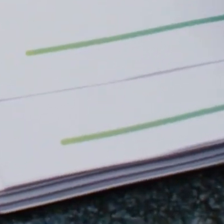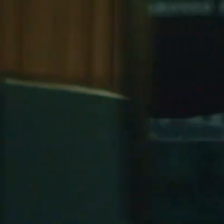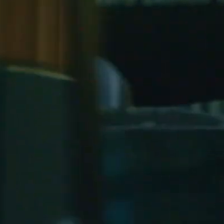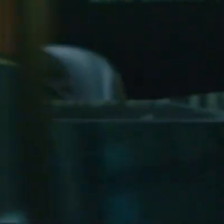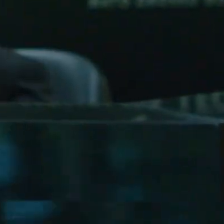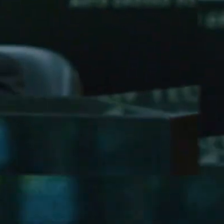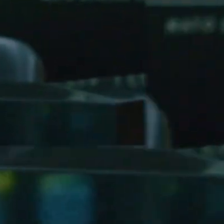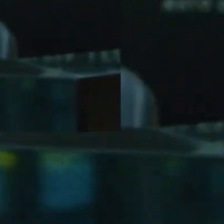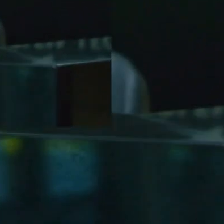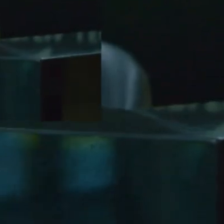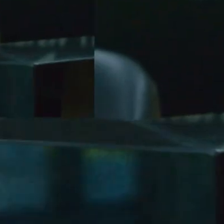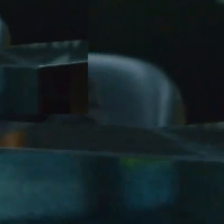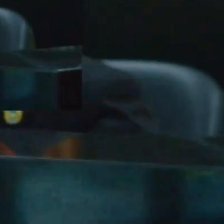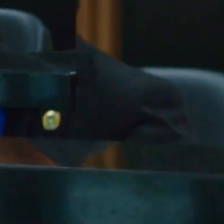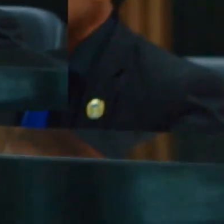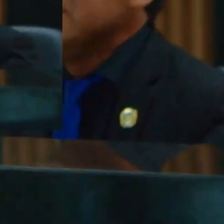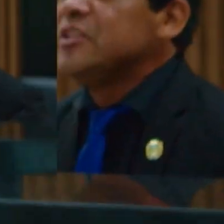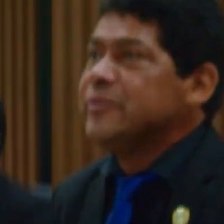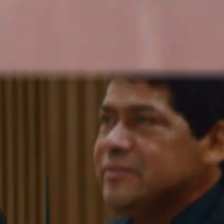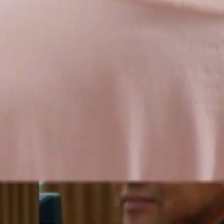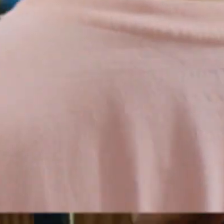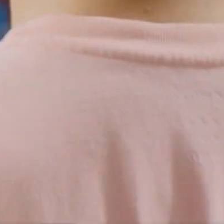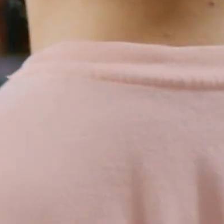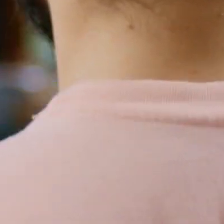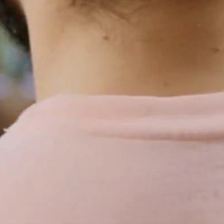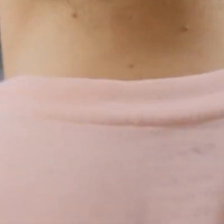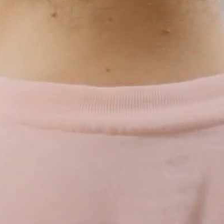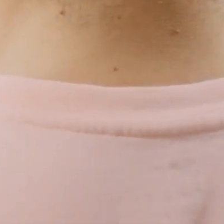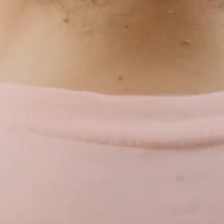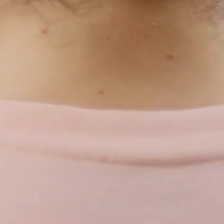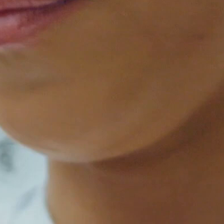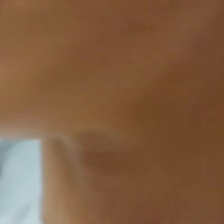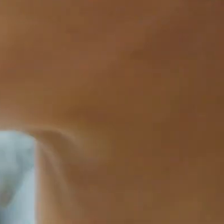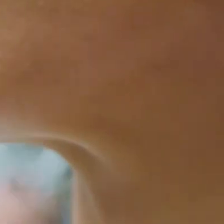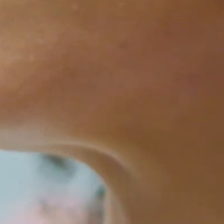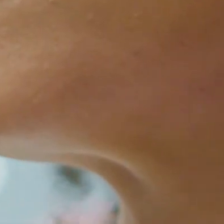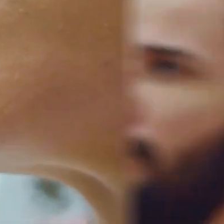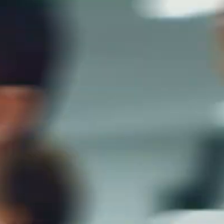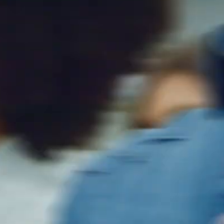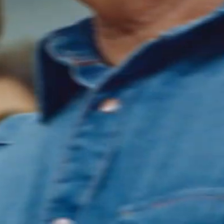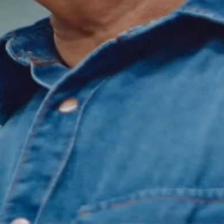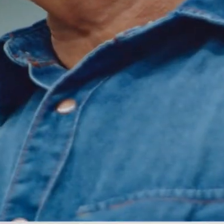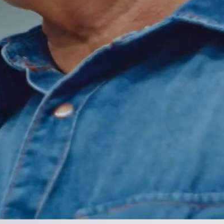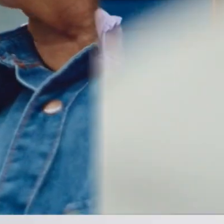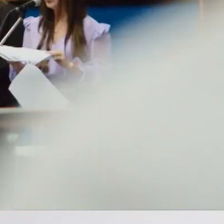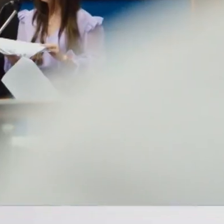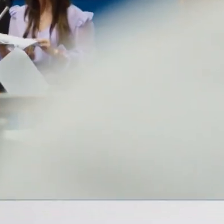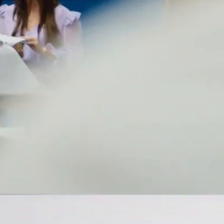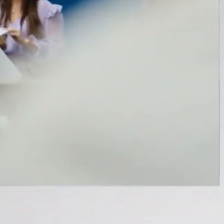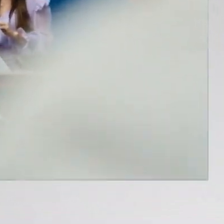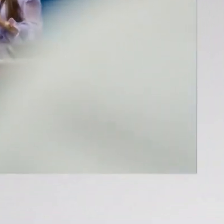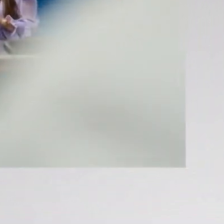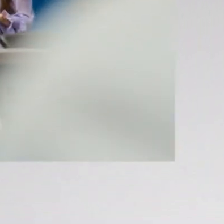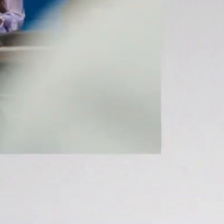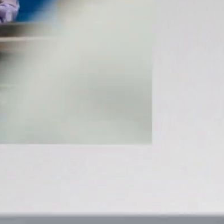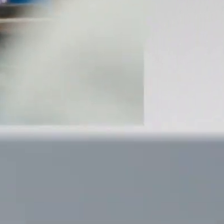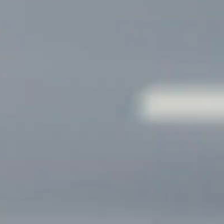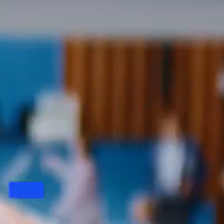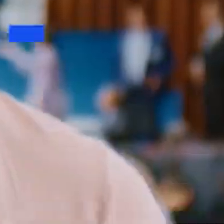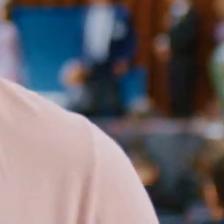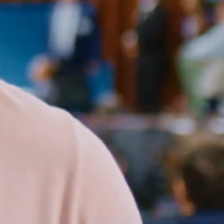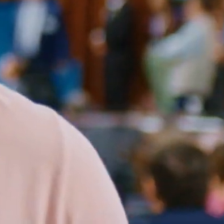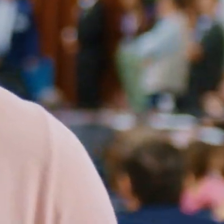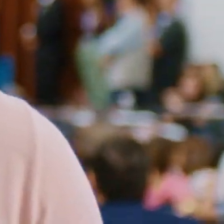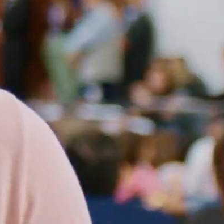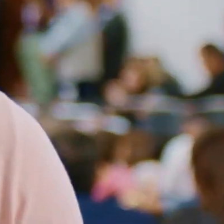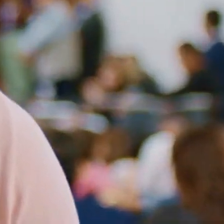assumido e o trabalho já começou. Compareça às sessões, fiscalize, reivindique, participe.